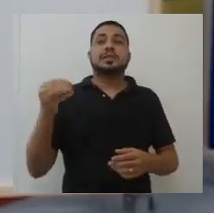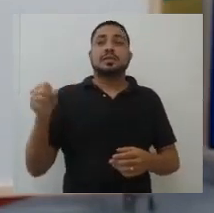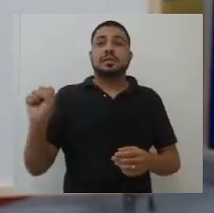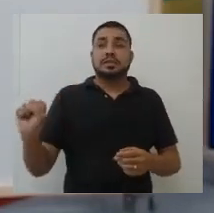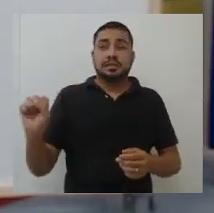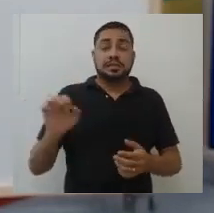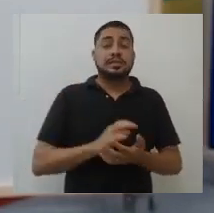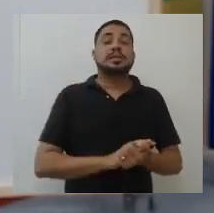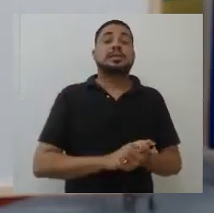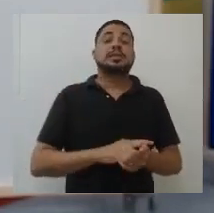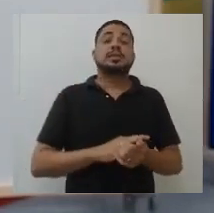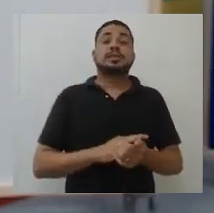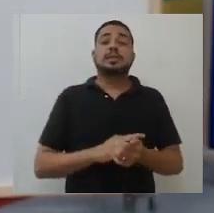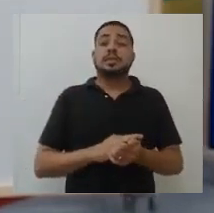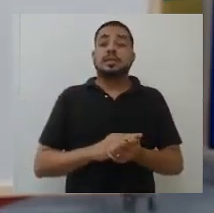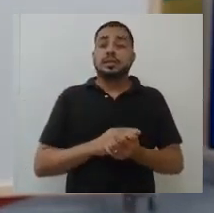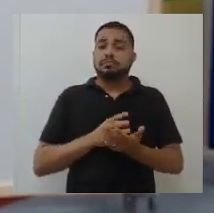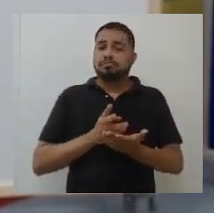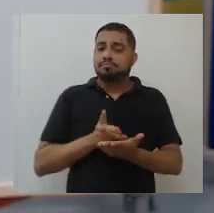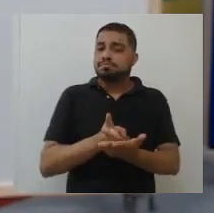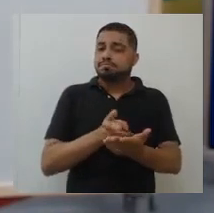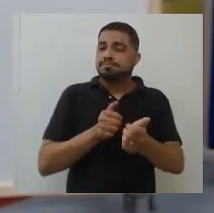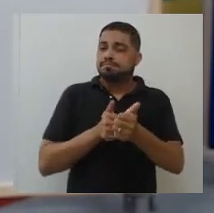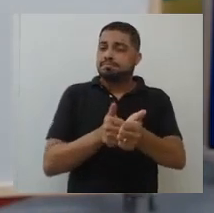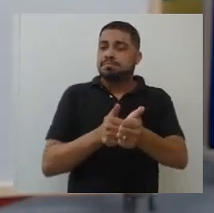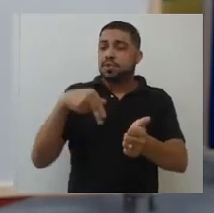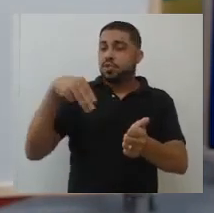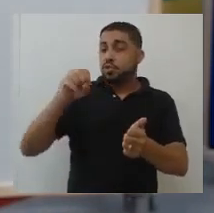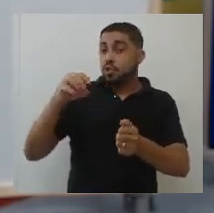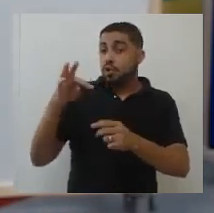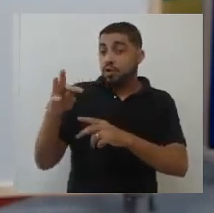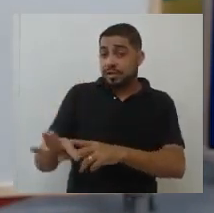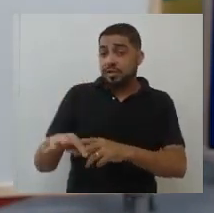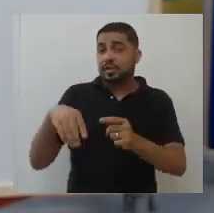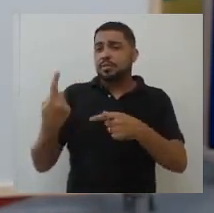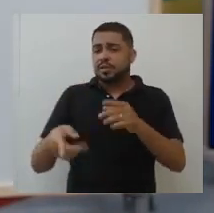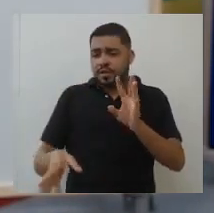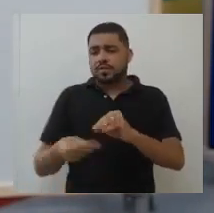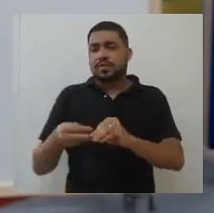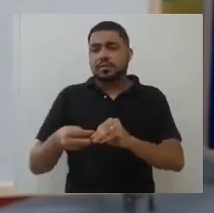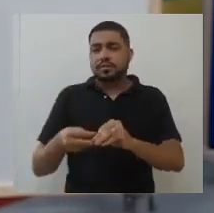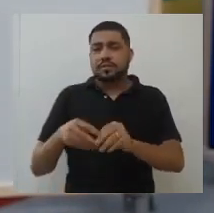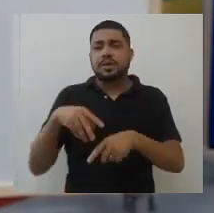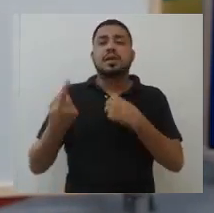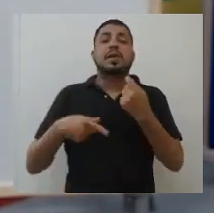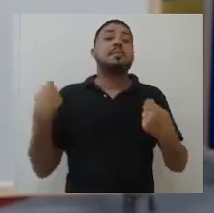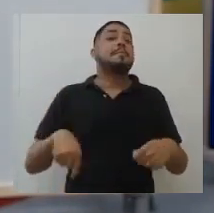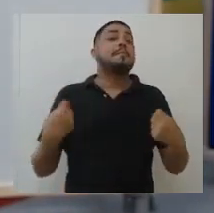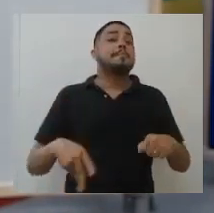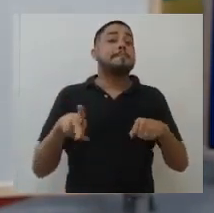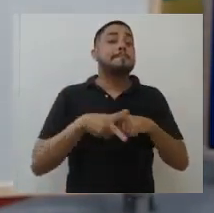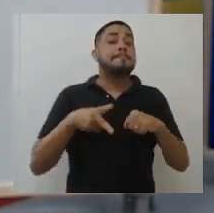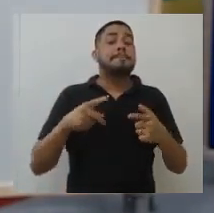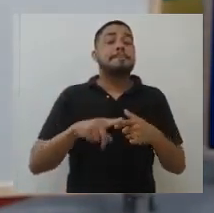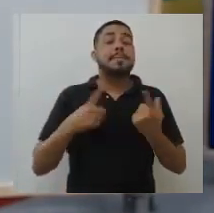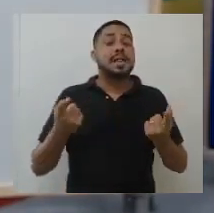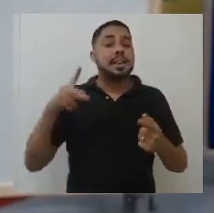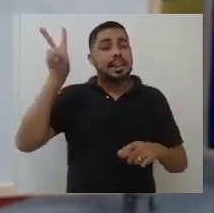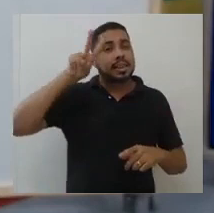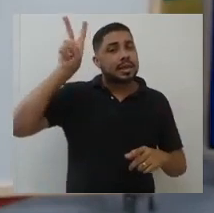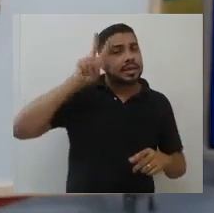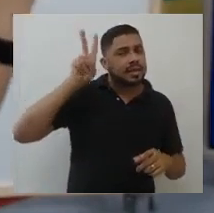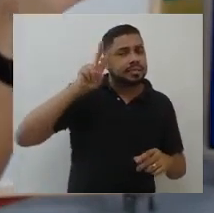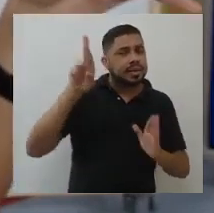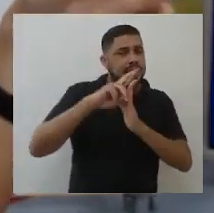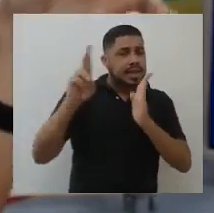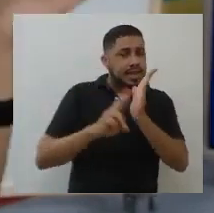seguido do not, também tem forma abreviada. Daqui a pouco a gente chega, tá? E depois eu preciso do meu verbo. Só que lembra, aquela regra